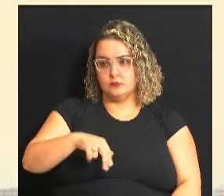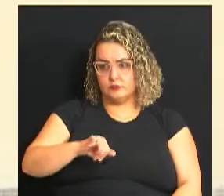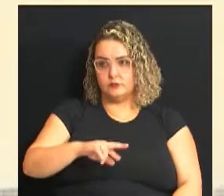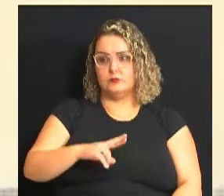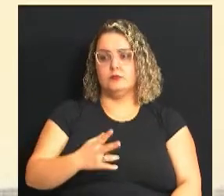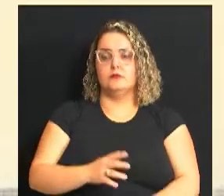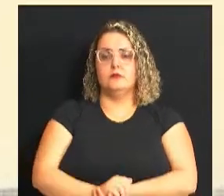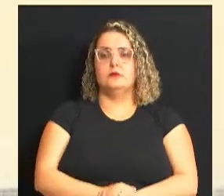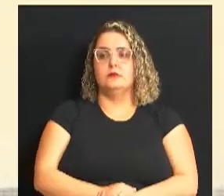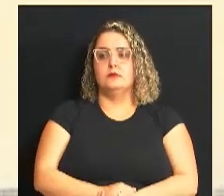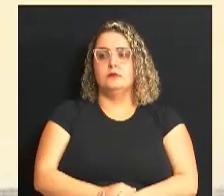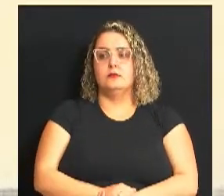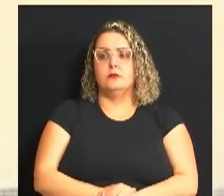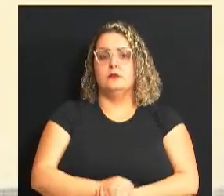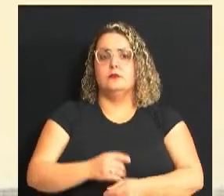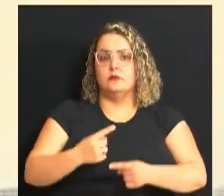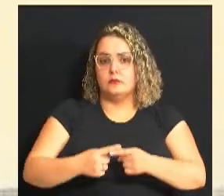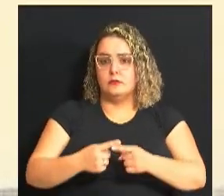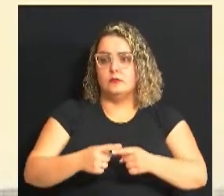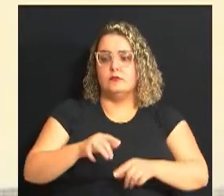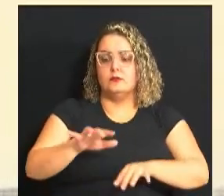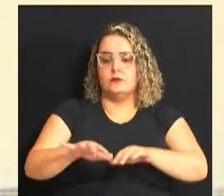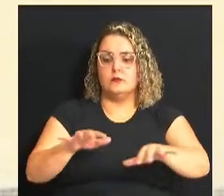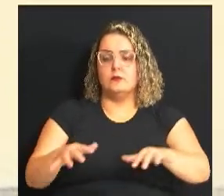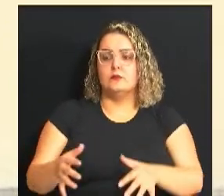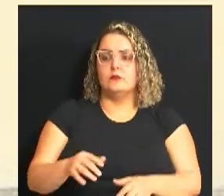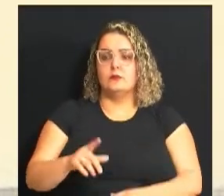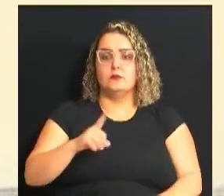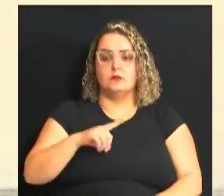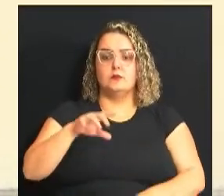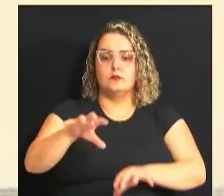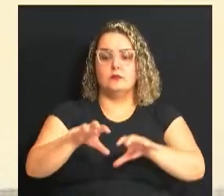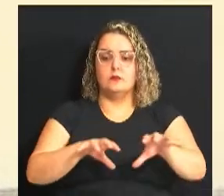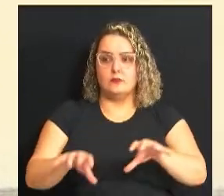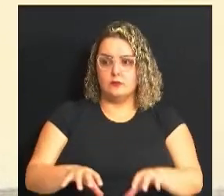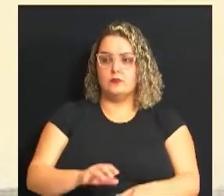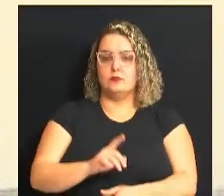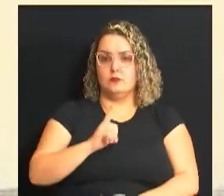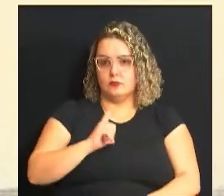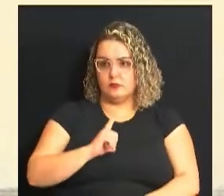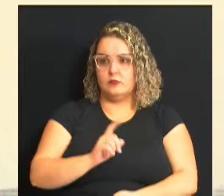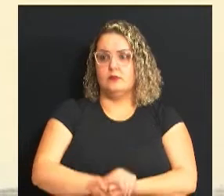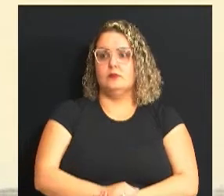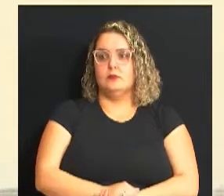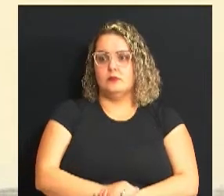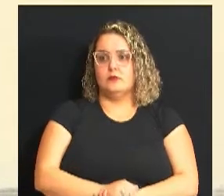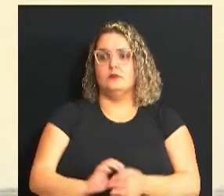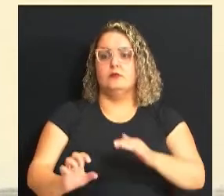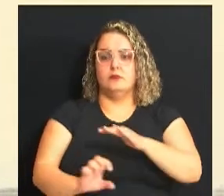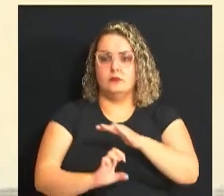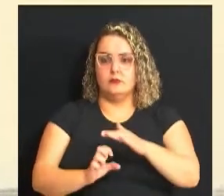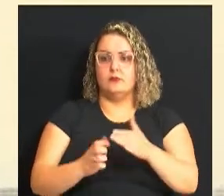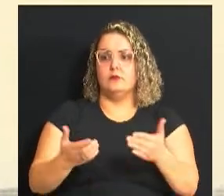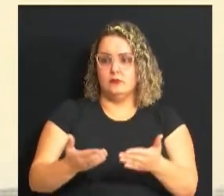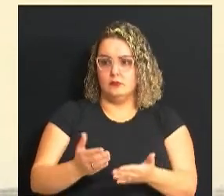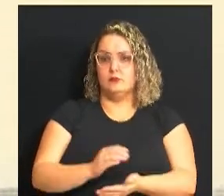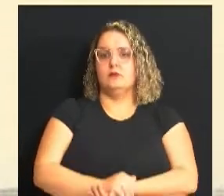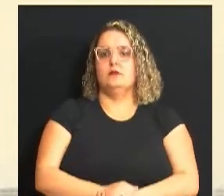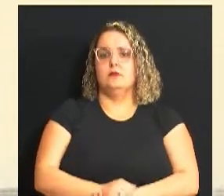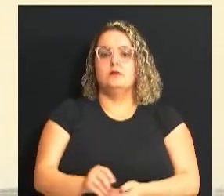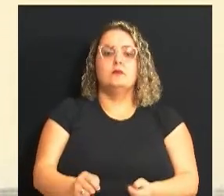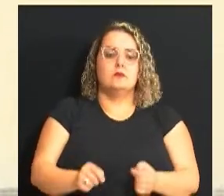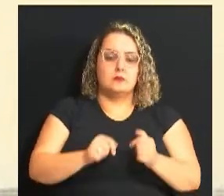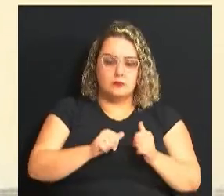Tá? Então, ela tem mapeada, tem esse mapeamento dessas empresas que agora elas serão